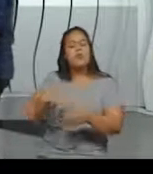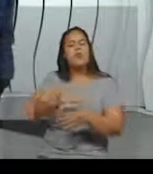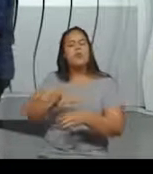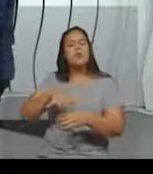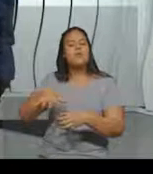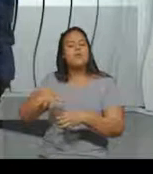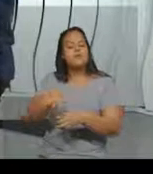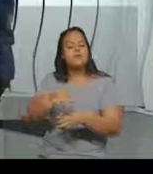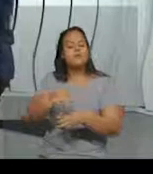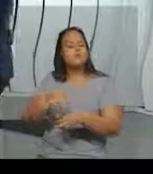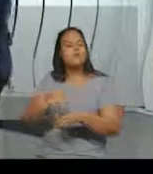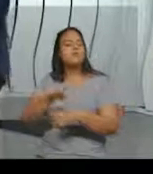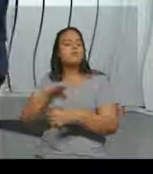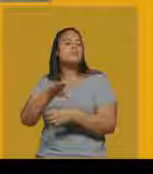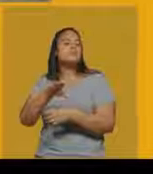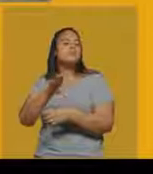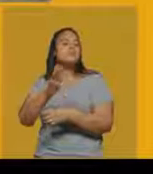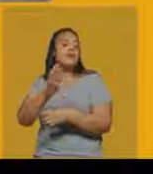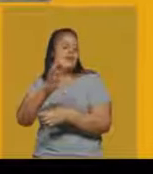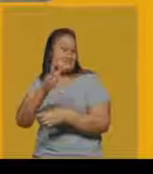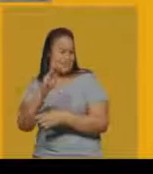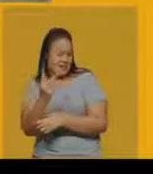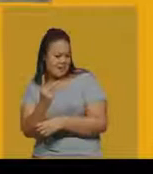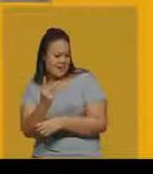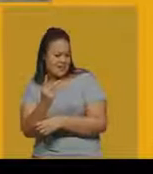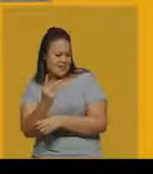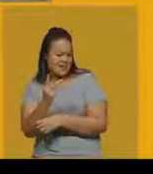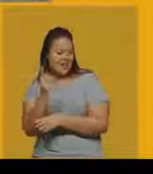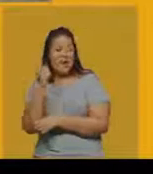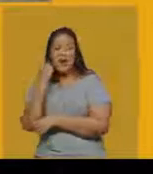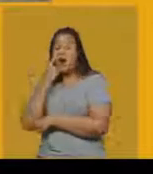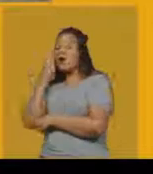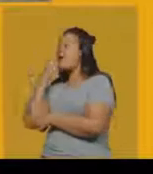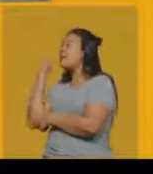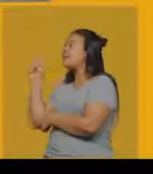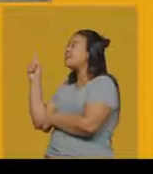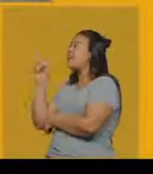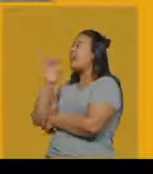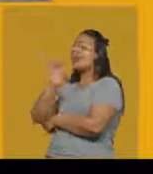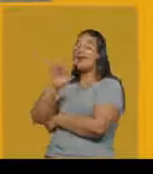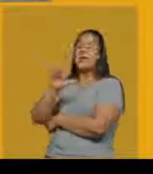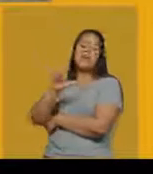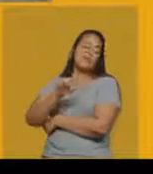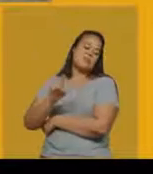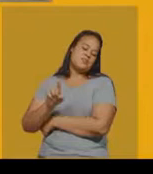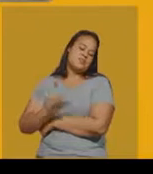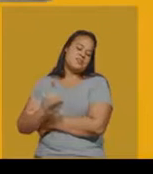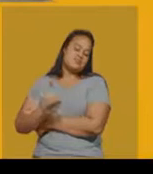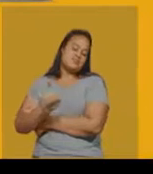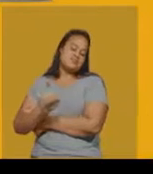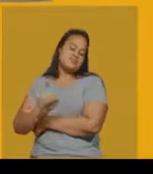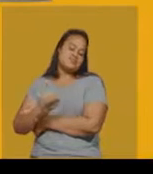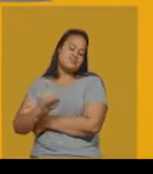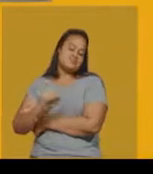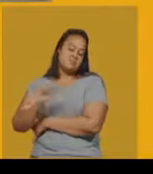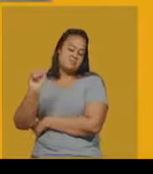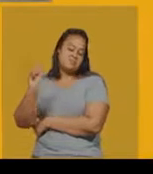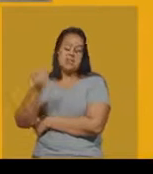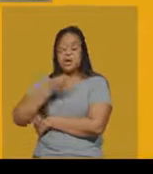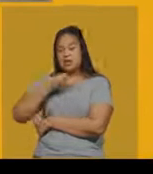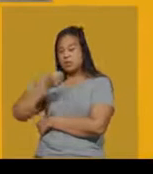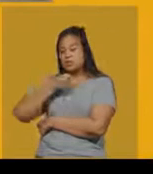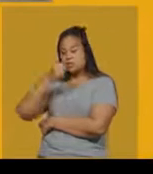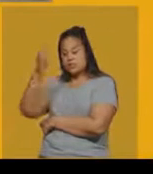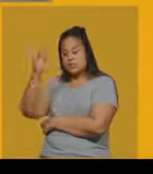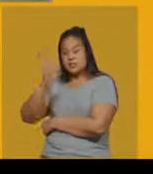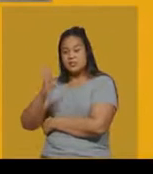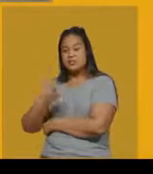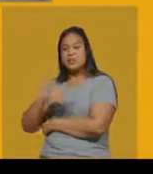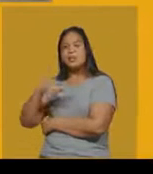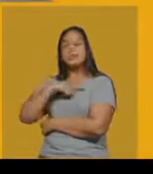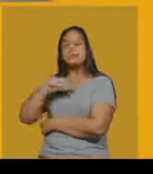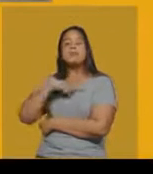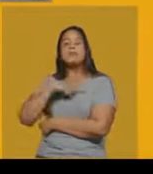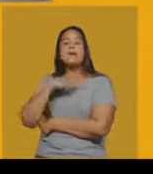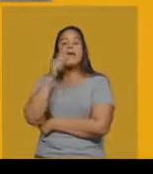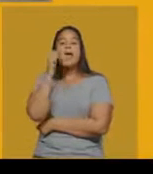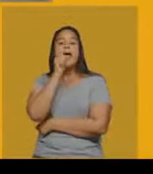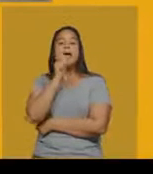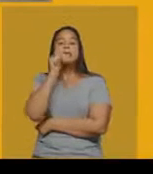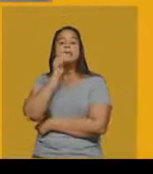aqui a imagem, né, da Elza Soares, né, a cantora brasileira, né, e temos aqui algumas